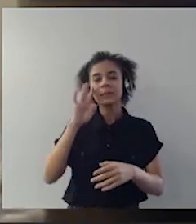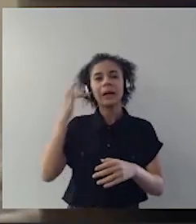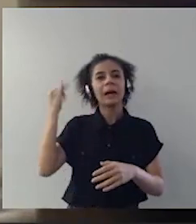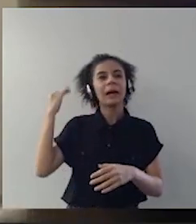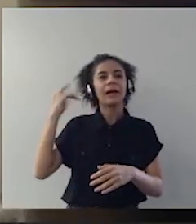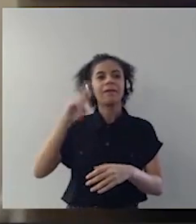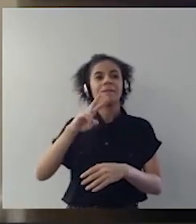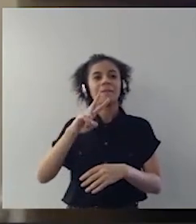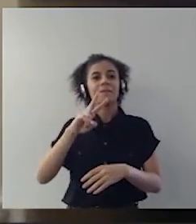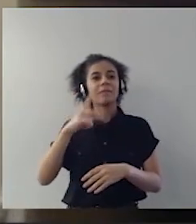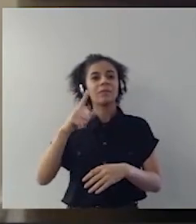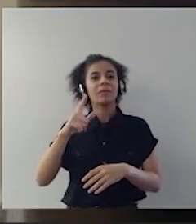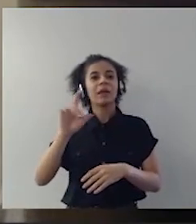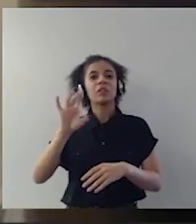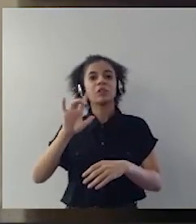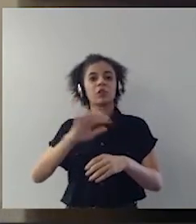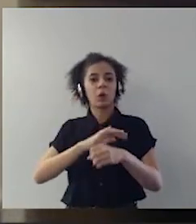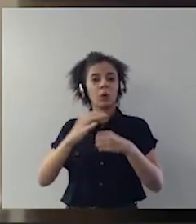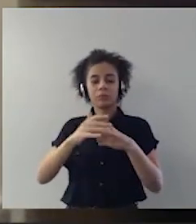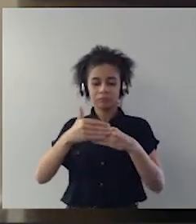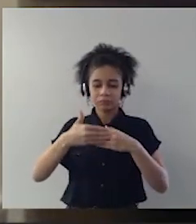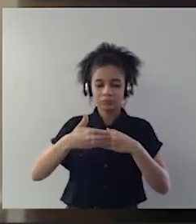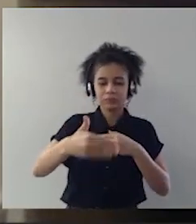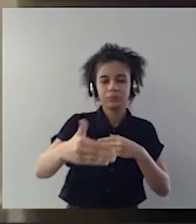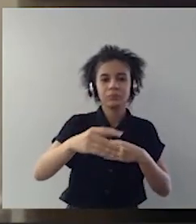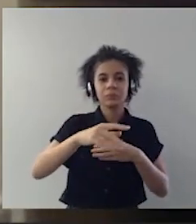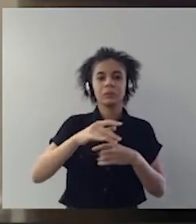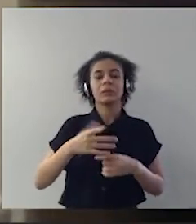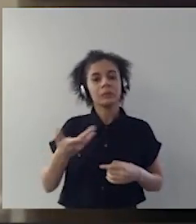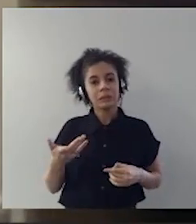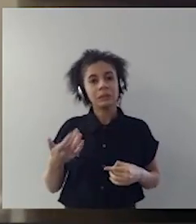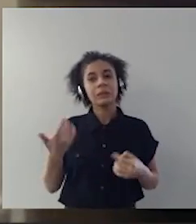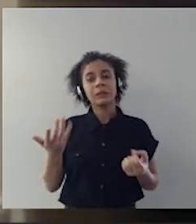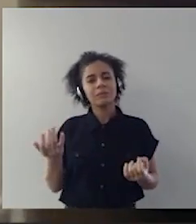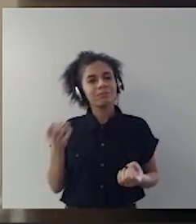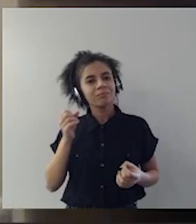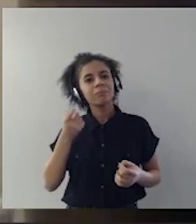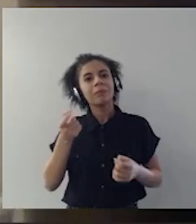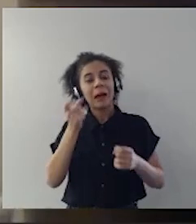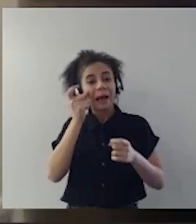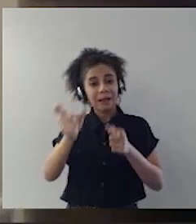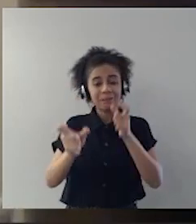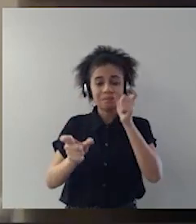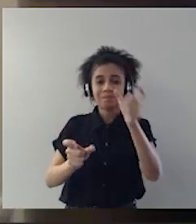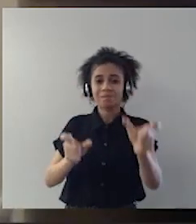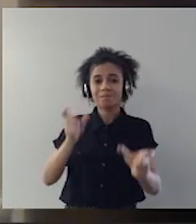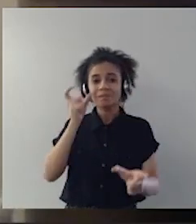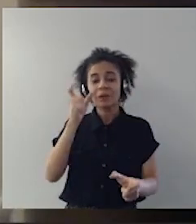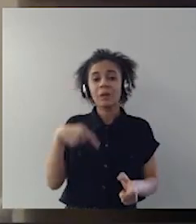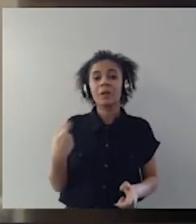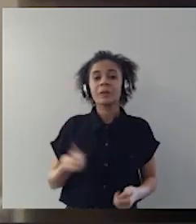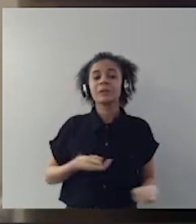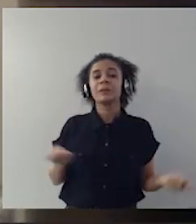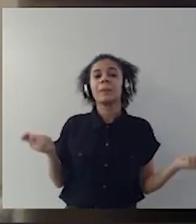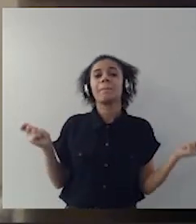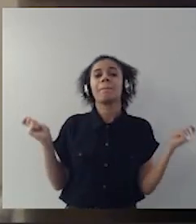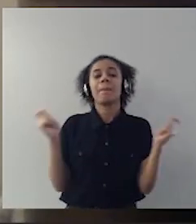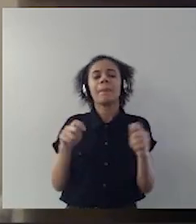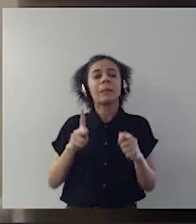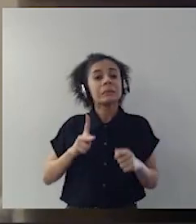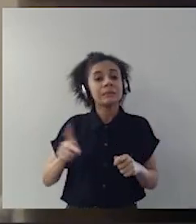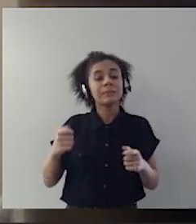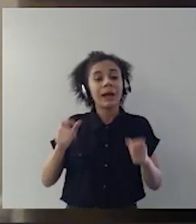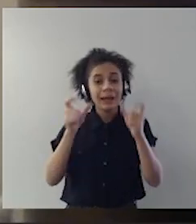validade apenas durante a pandemia. Então, são alertas, o senhor fez brilhantes alertas, né, para que possamos ficar